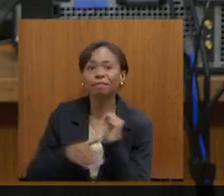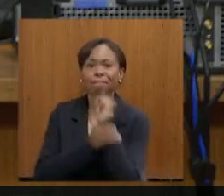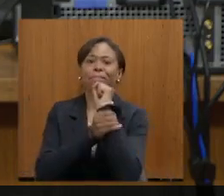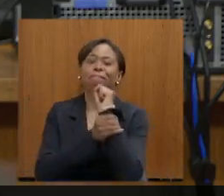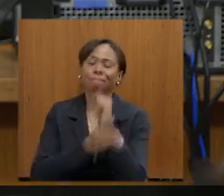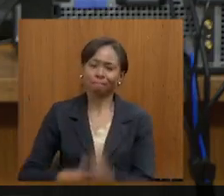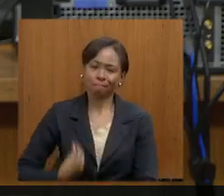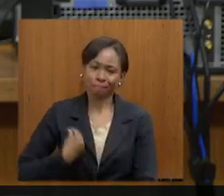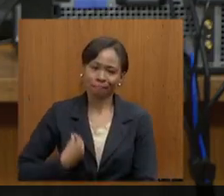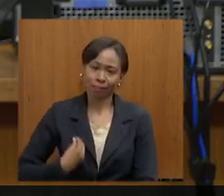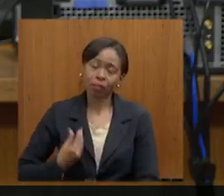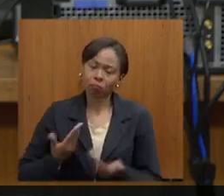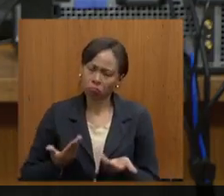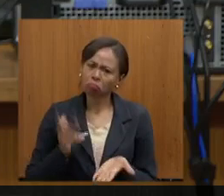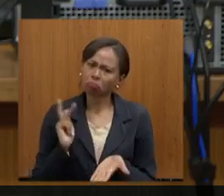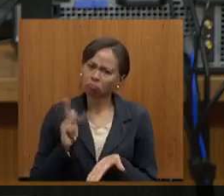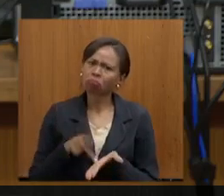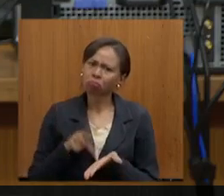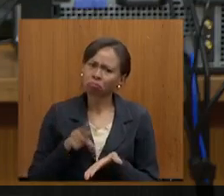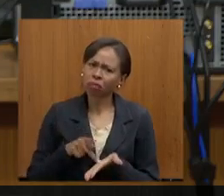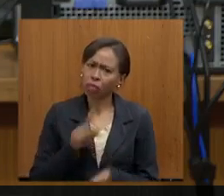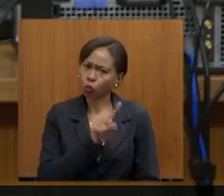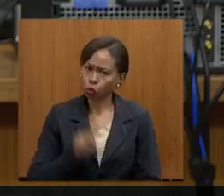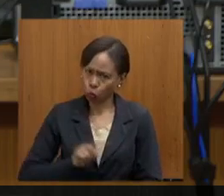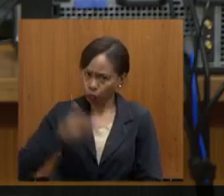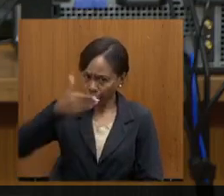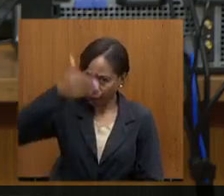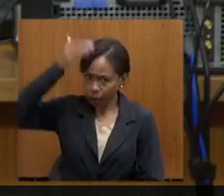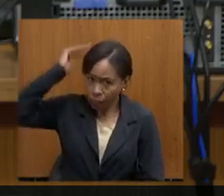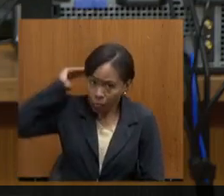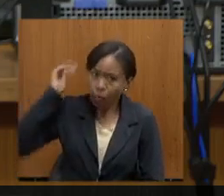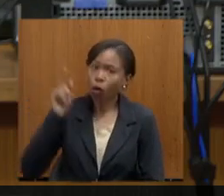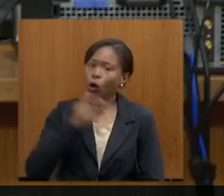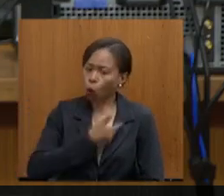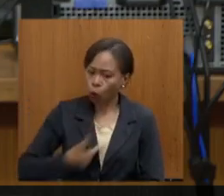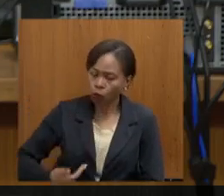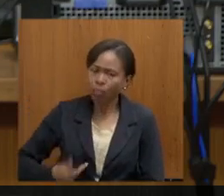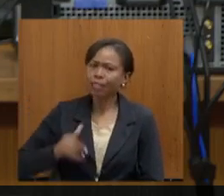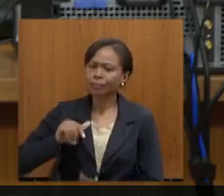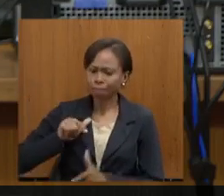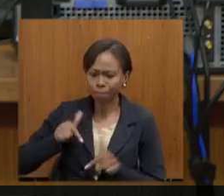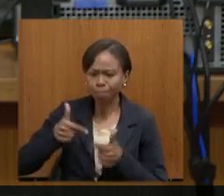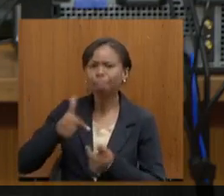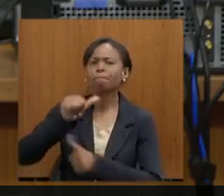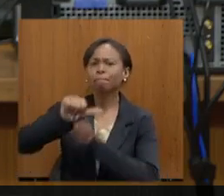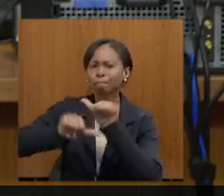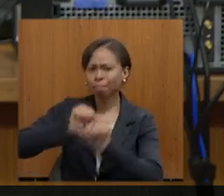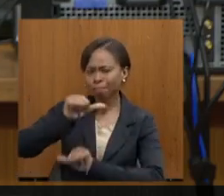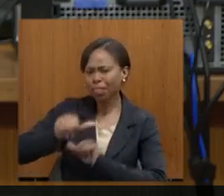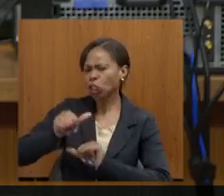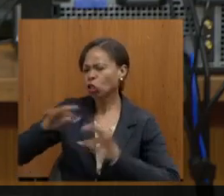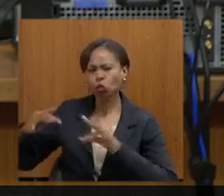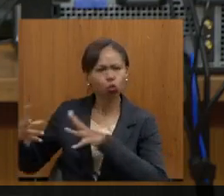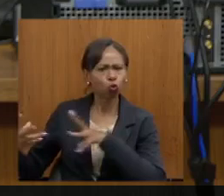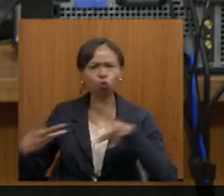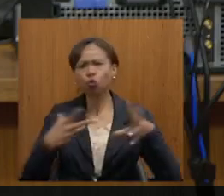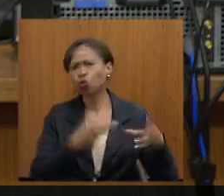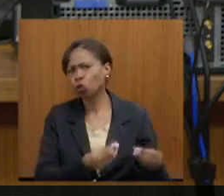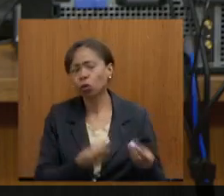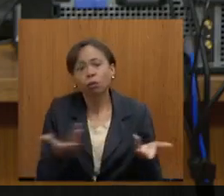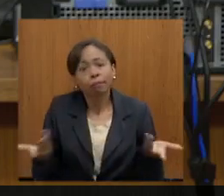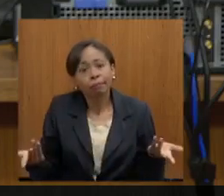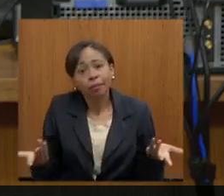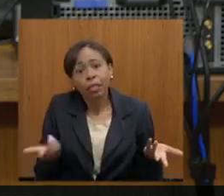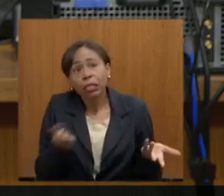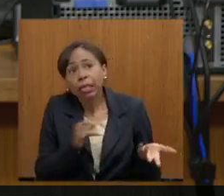o governo Zema realmente tem feito a diferença em todas as ações mas não adianta ter saúde não adianta tem educação